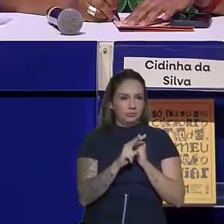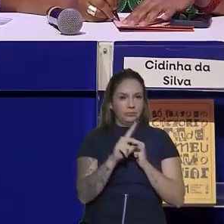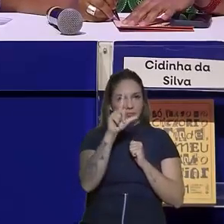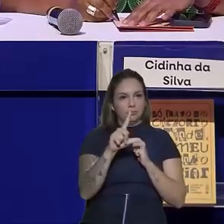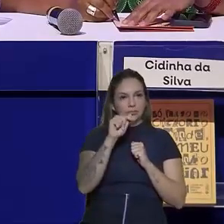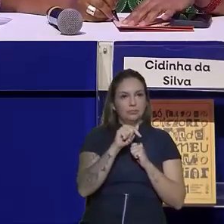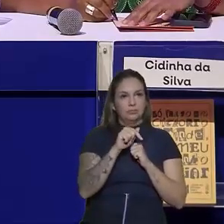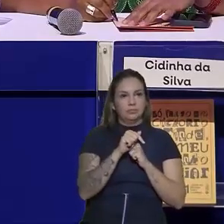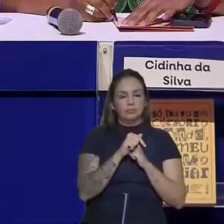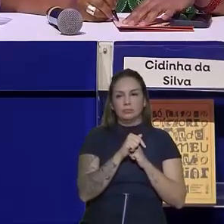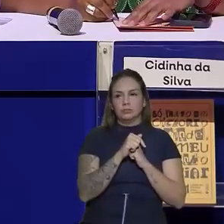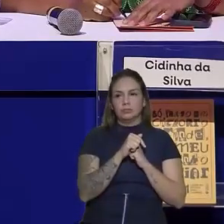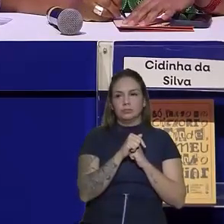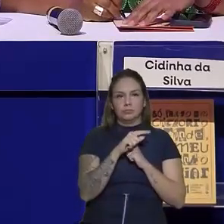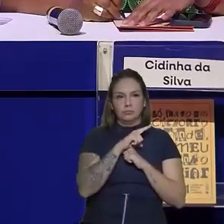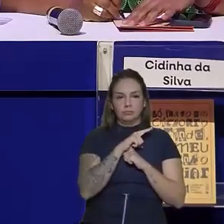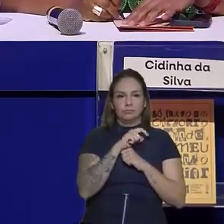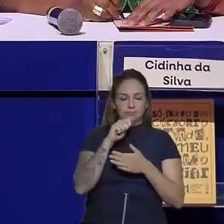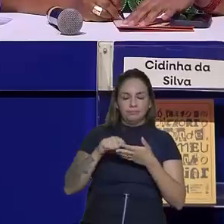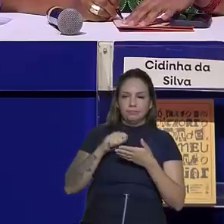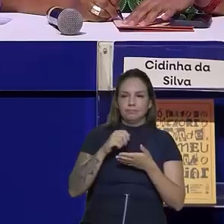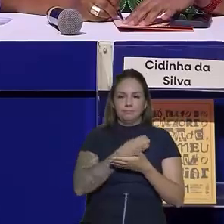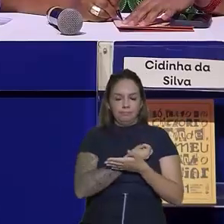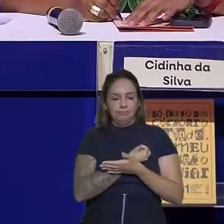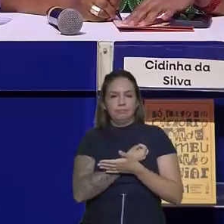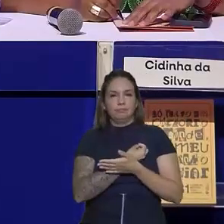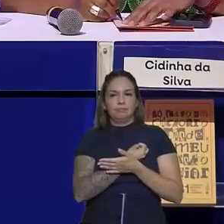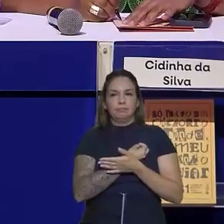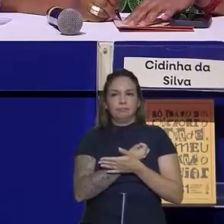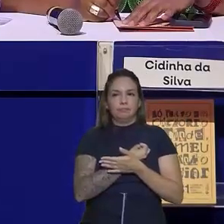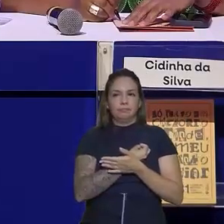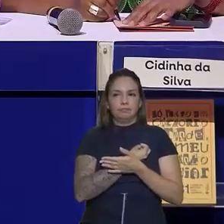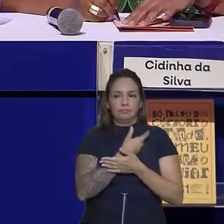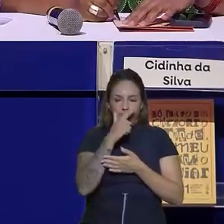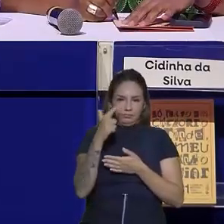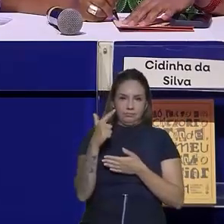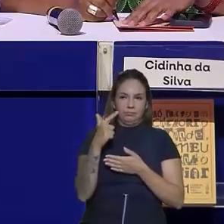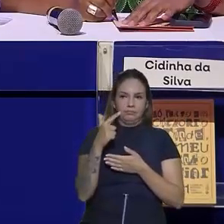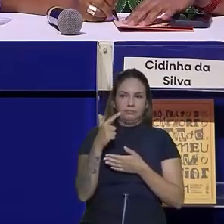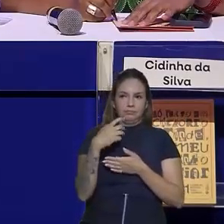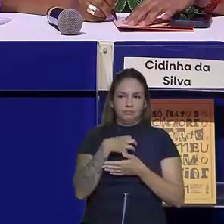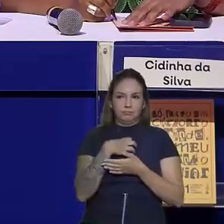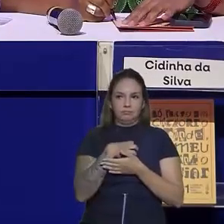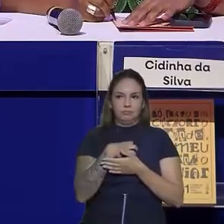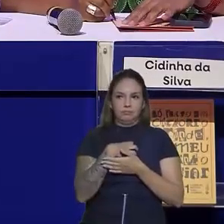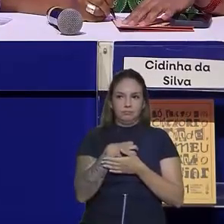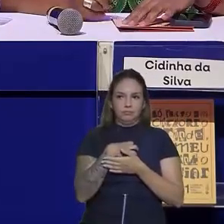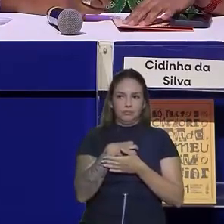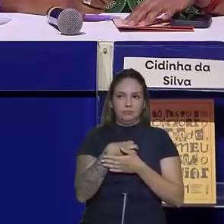observar a literatura dela, temos a escrevivência, temos outras maneiras